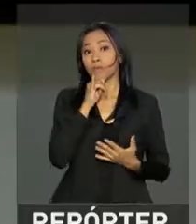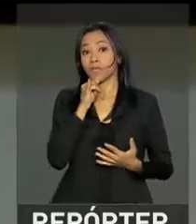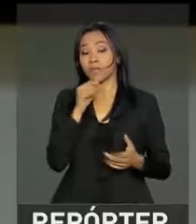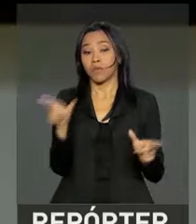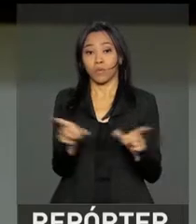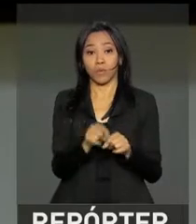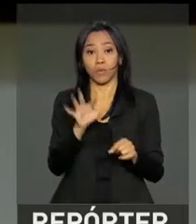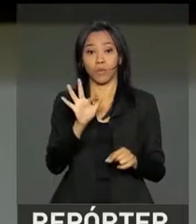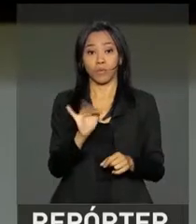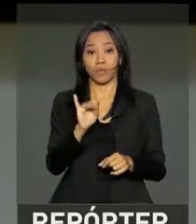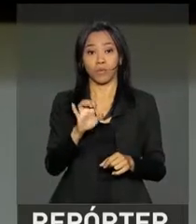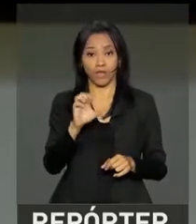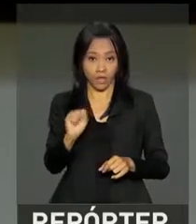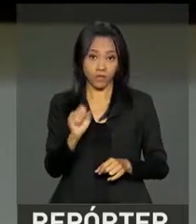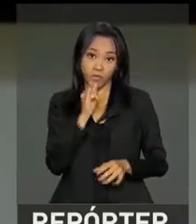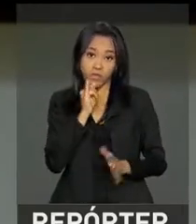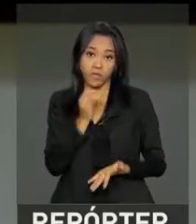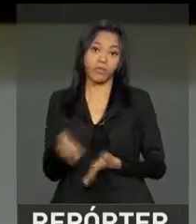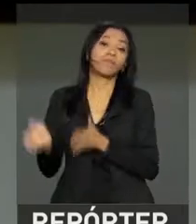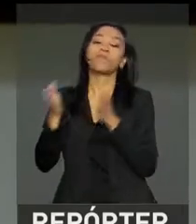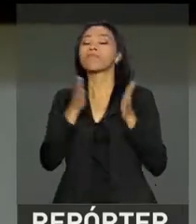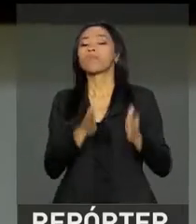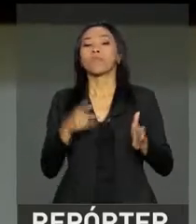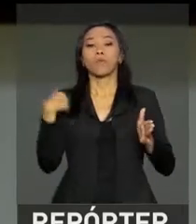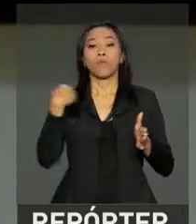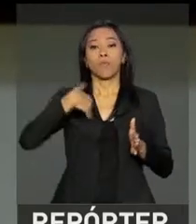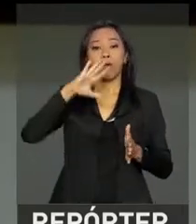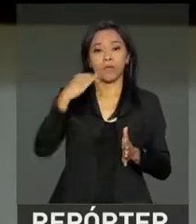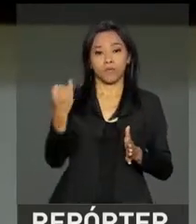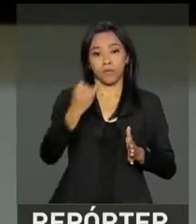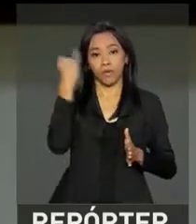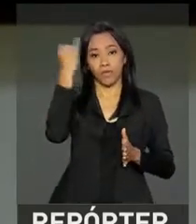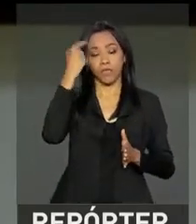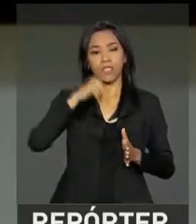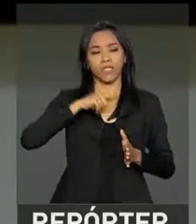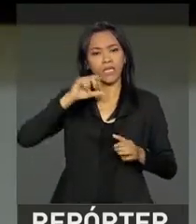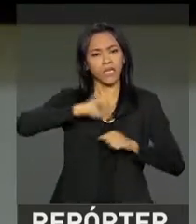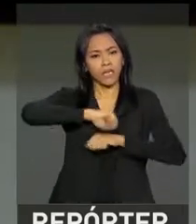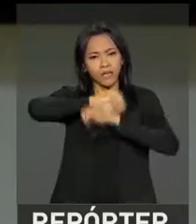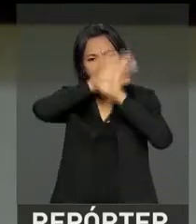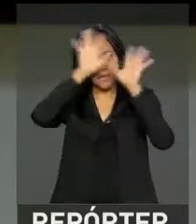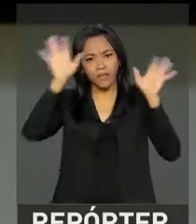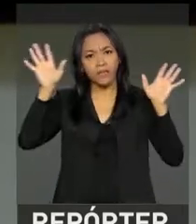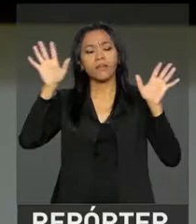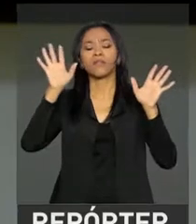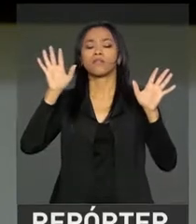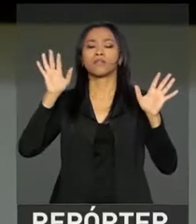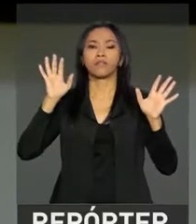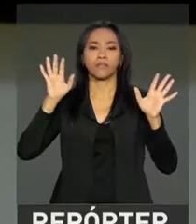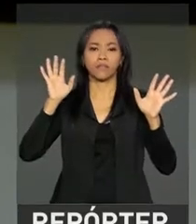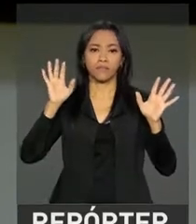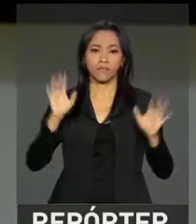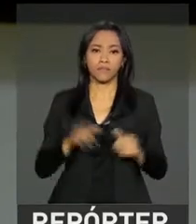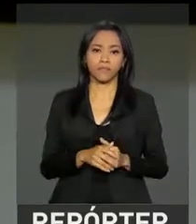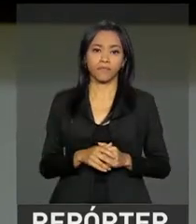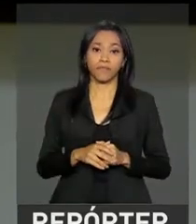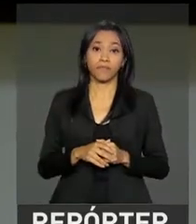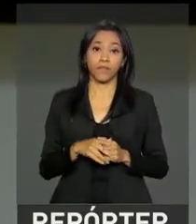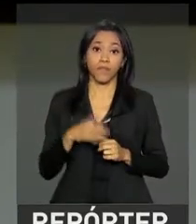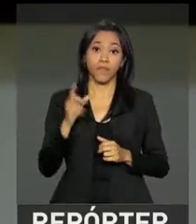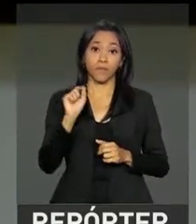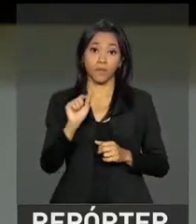mais importante é nós temos essa clareza essa transparência na no